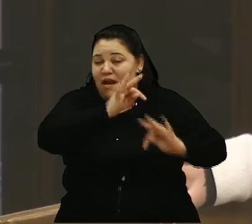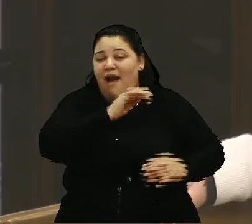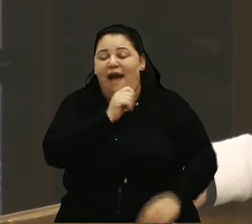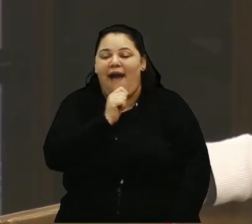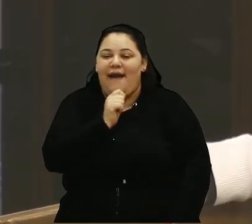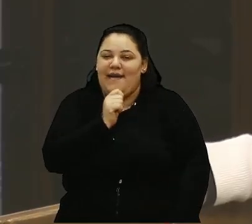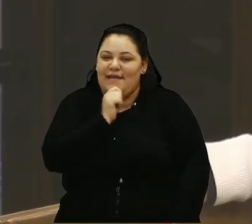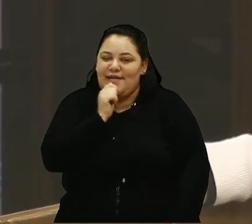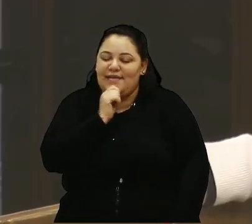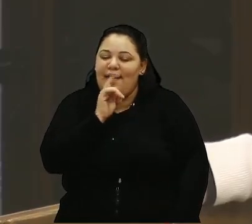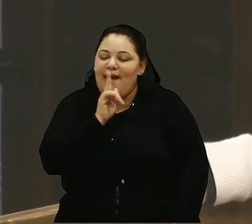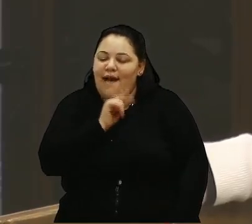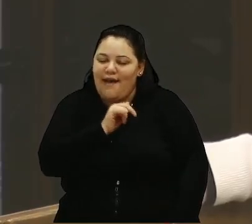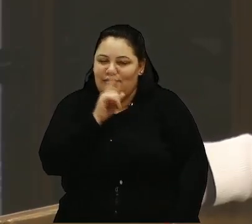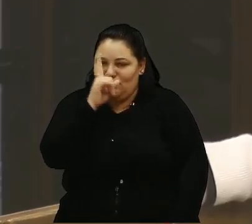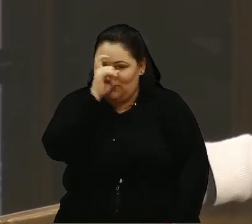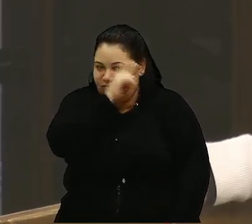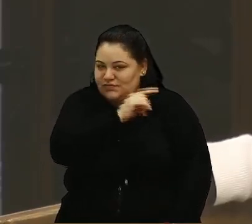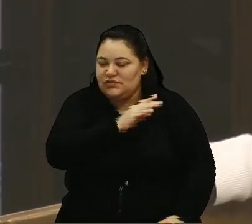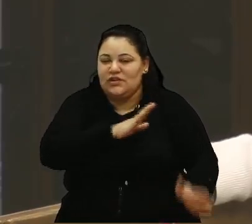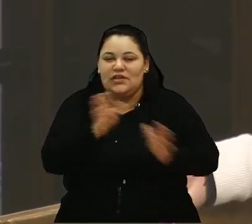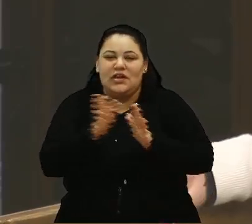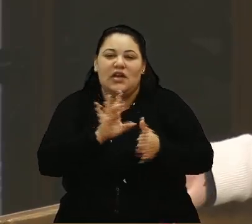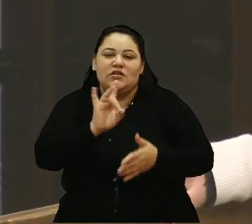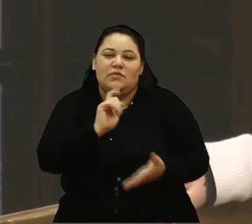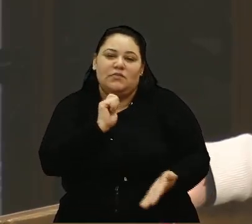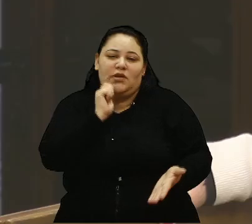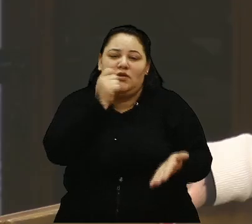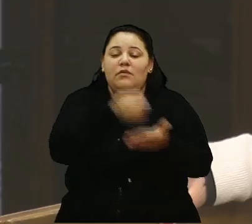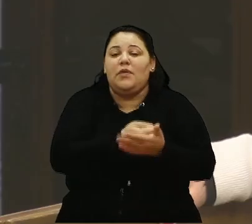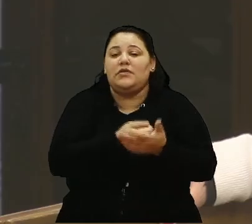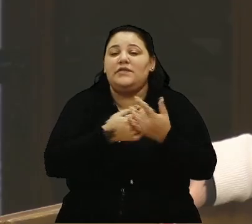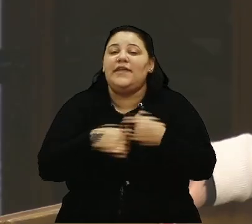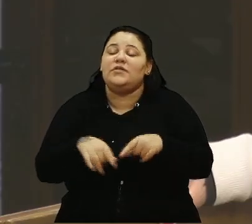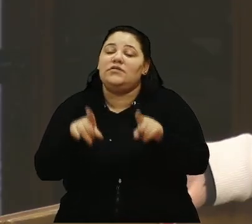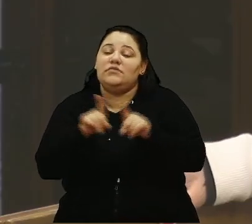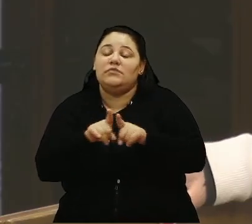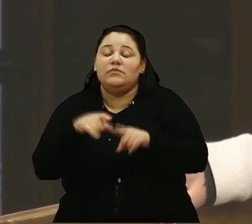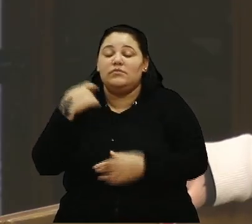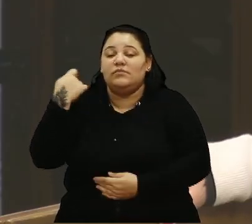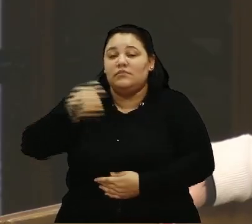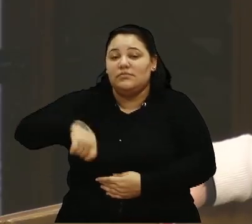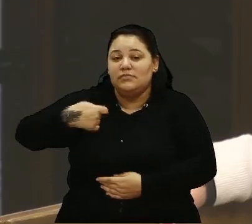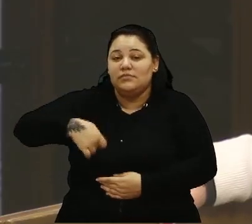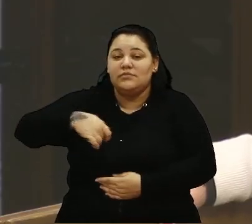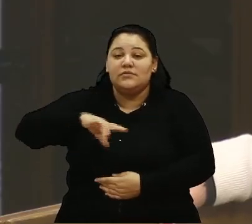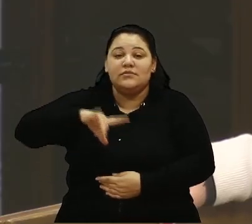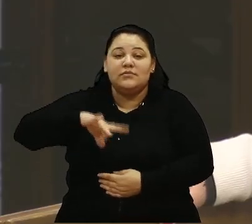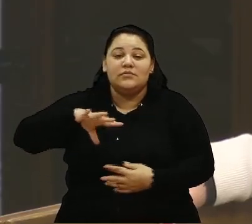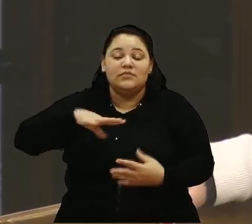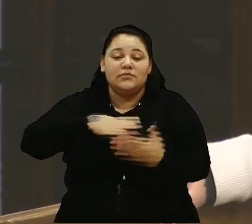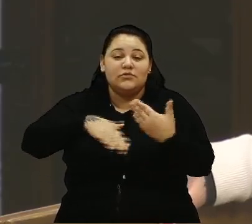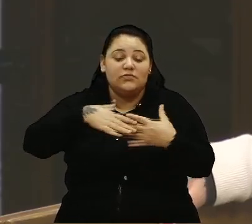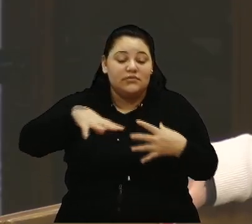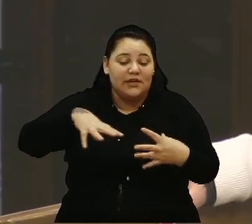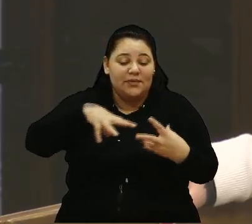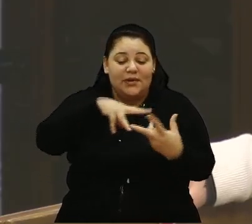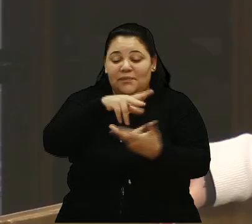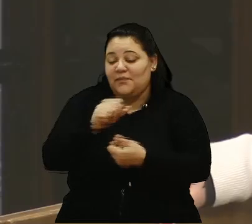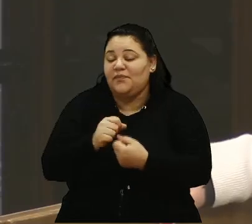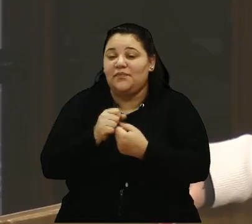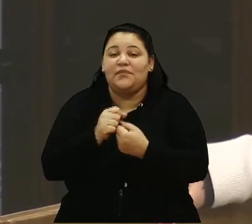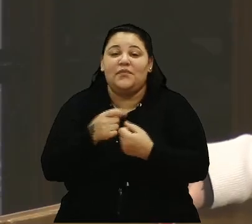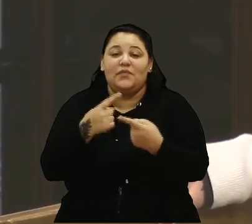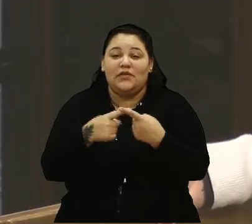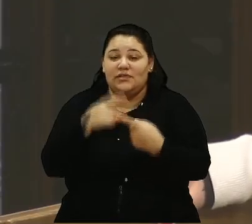é uma raridade, ainda é para quem pode pagar. Então, a gente precisa que isso seja universal, porque saúde mental é uma questão de